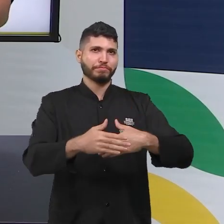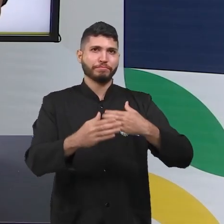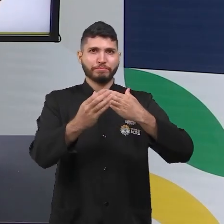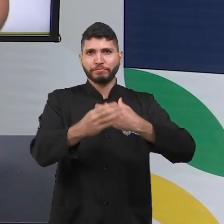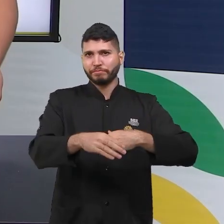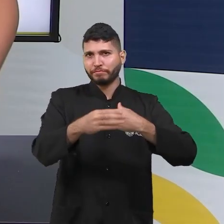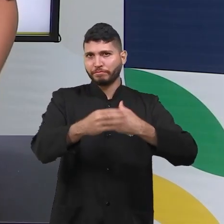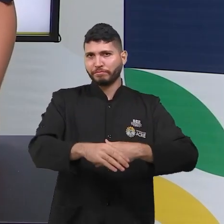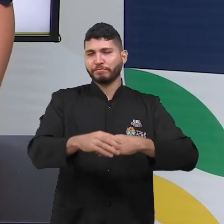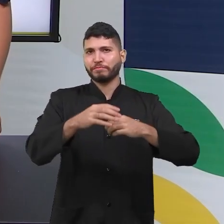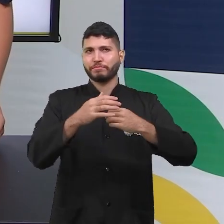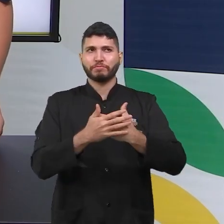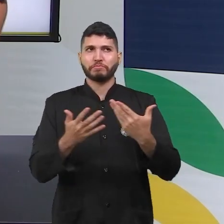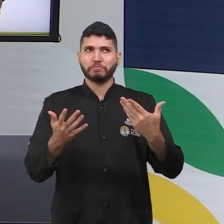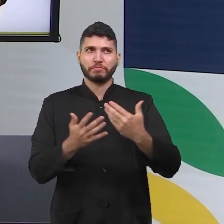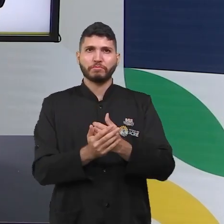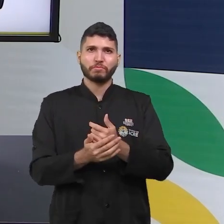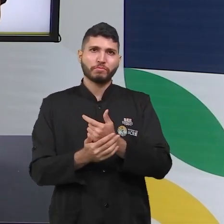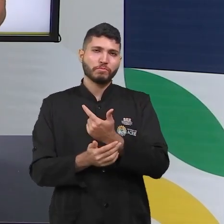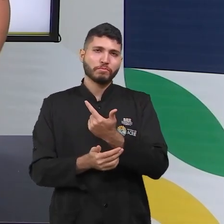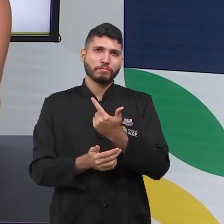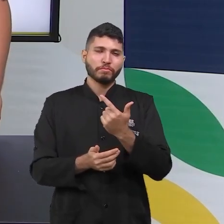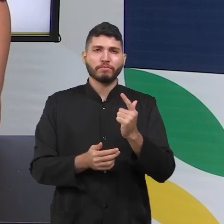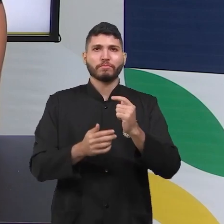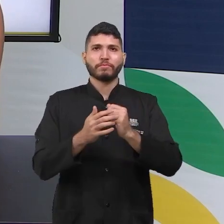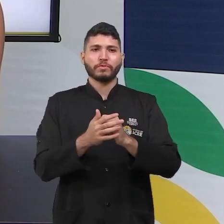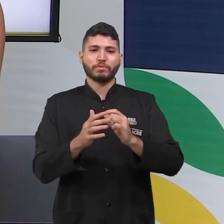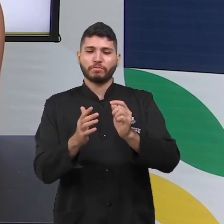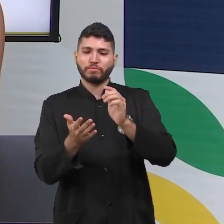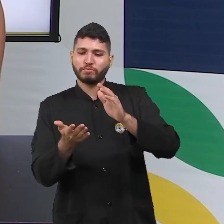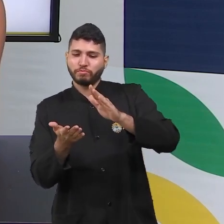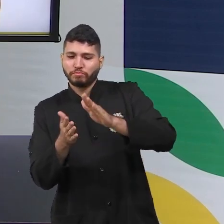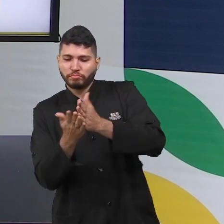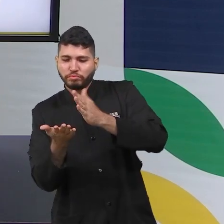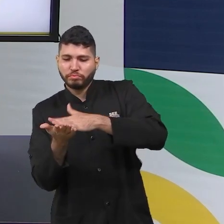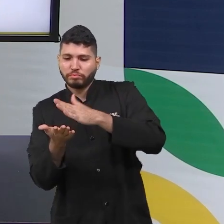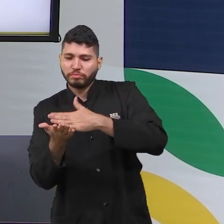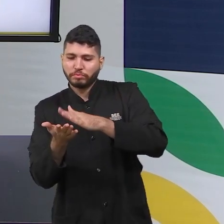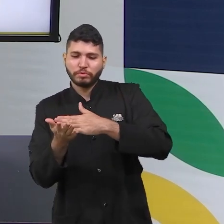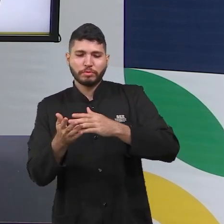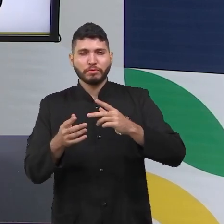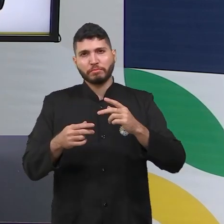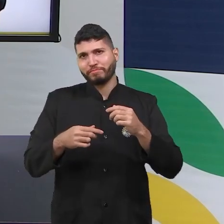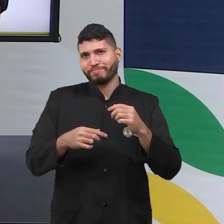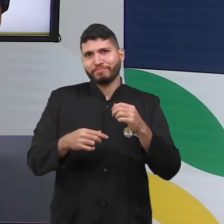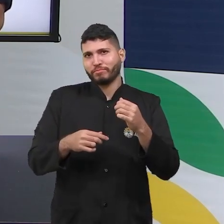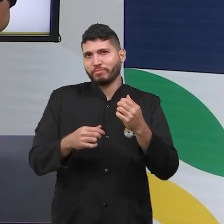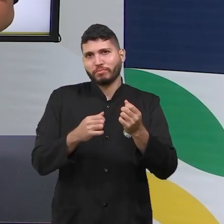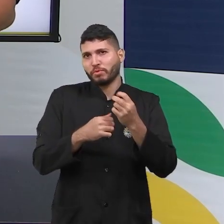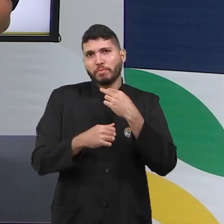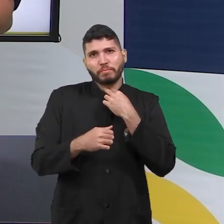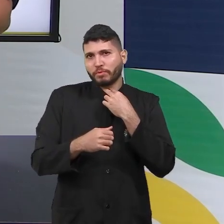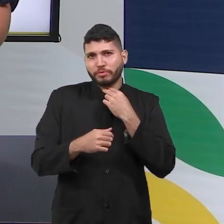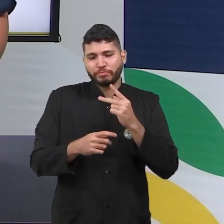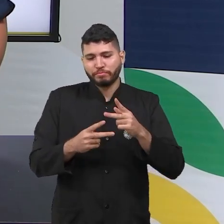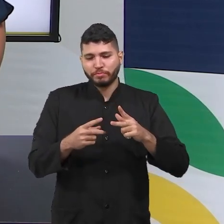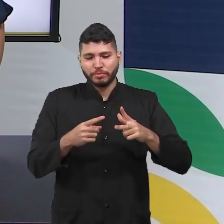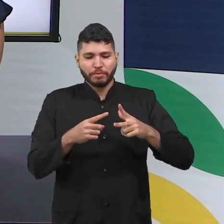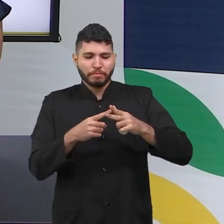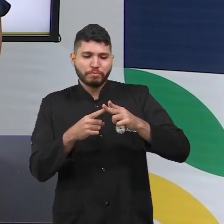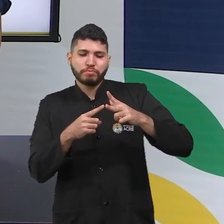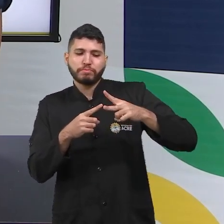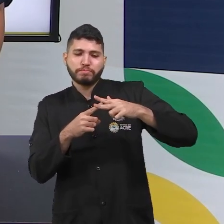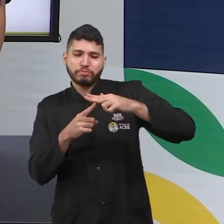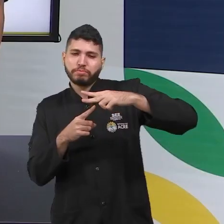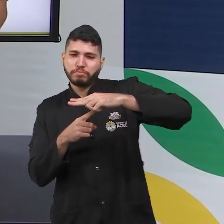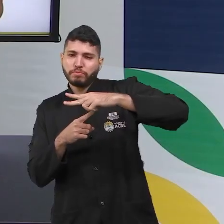para identificar se eles são congruentes ou não. É por isso que nós utilizamos os casos de